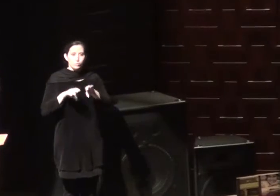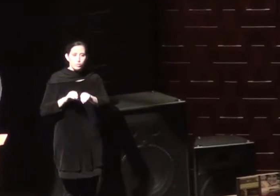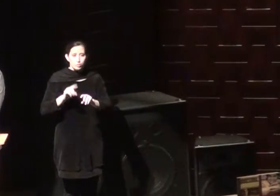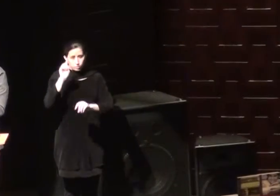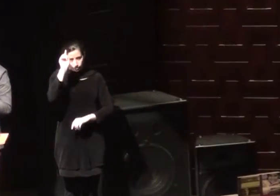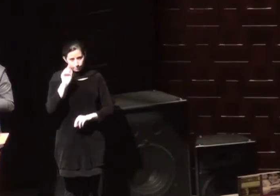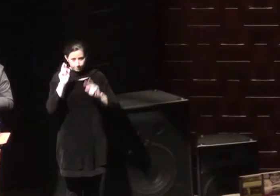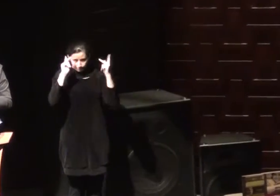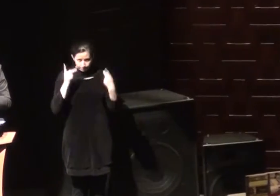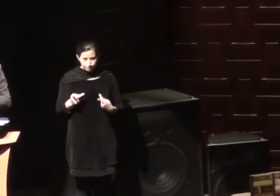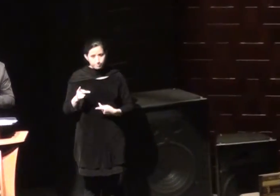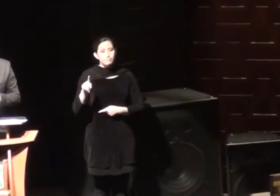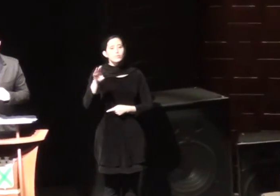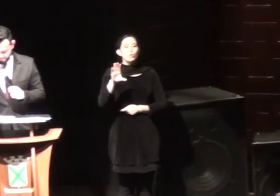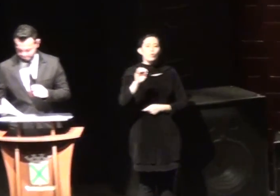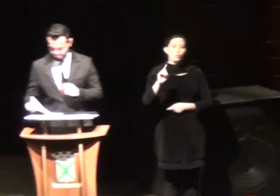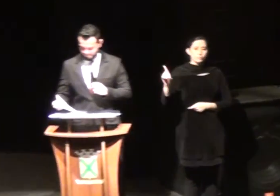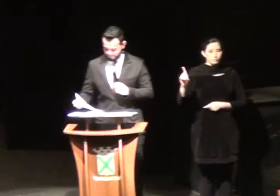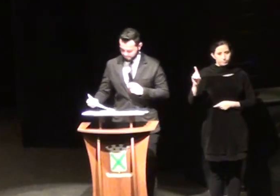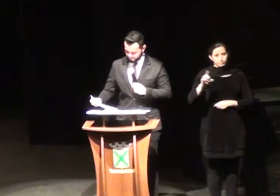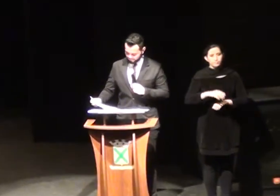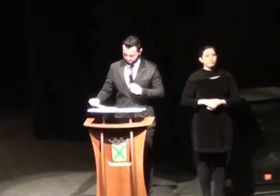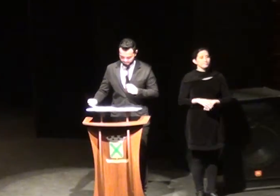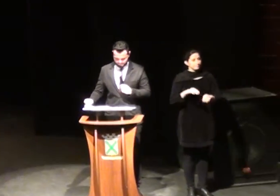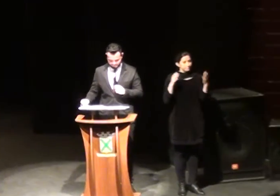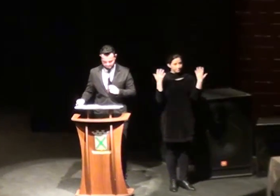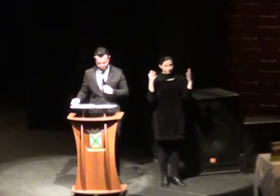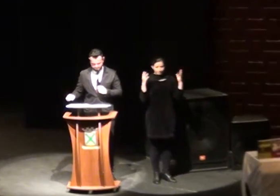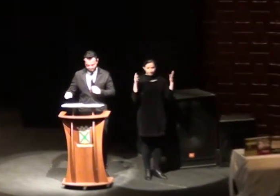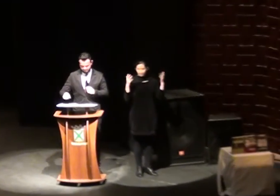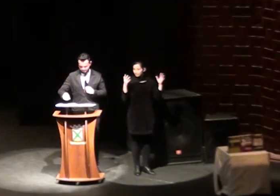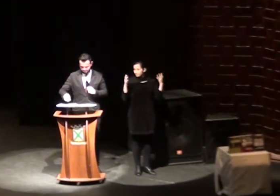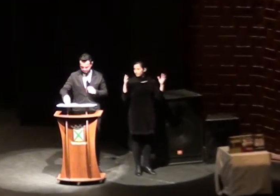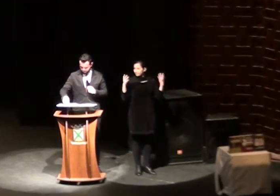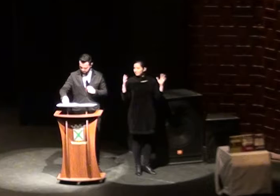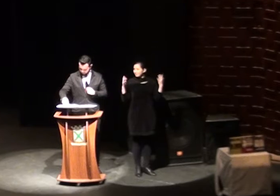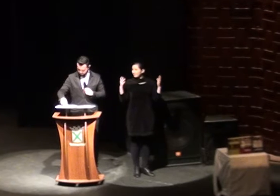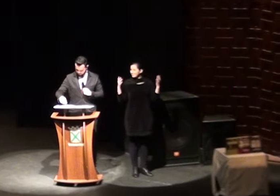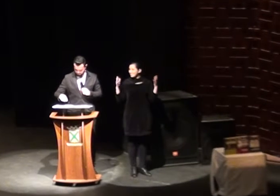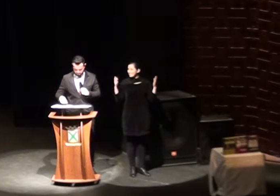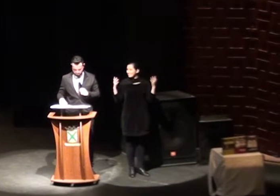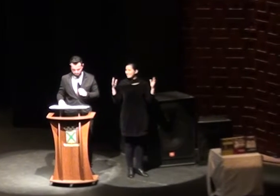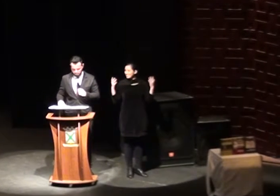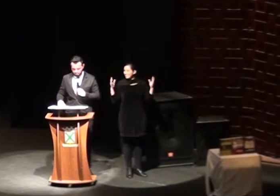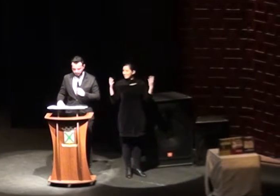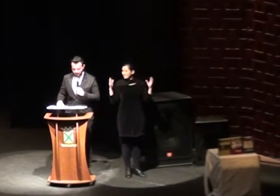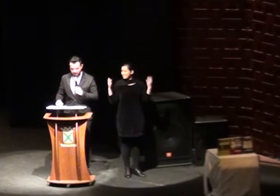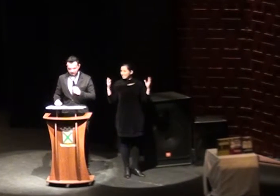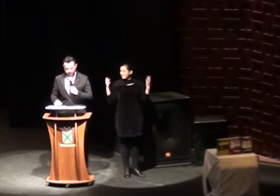Direitos Humanos.